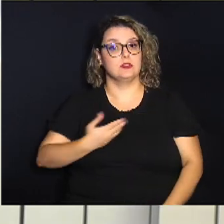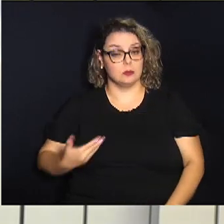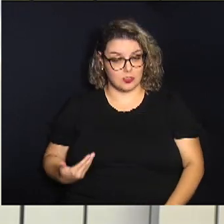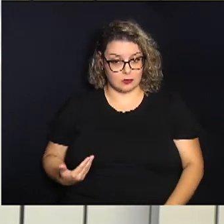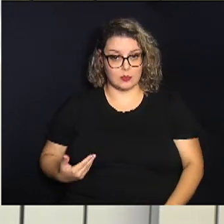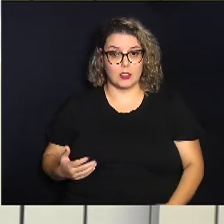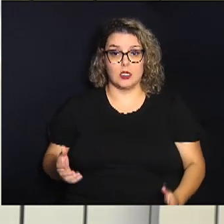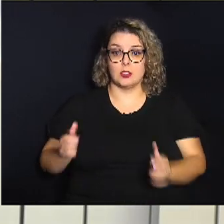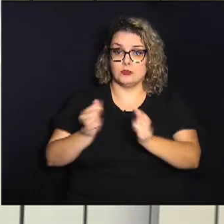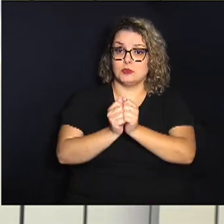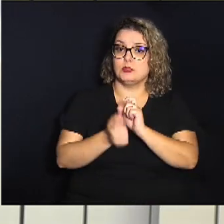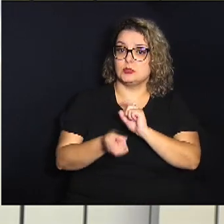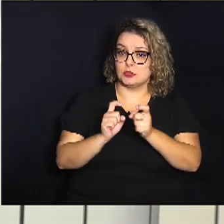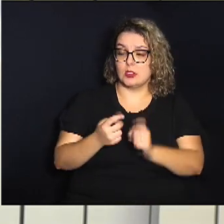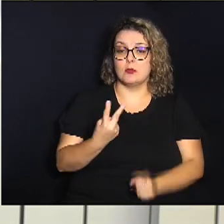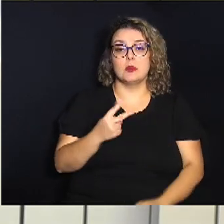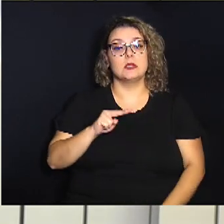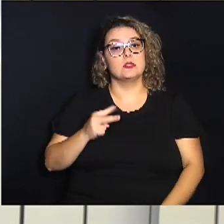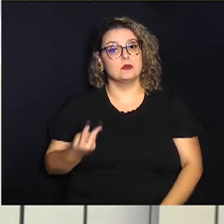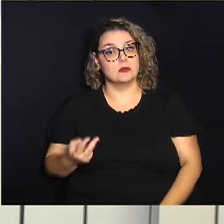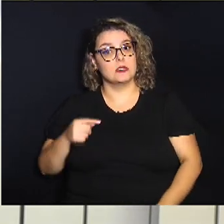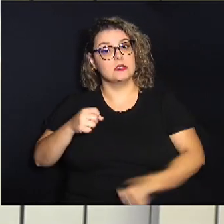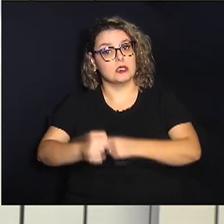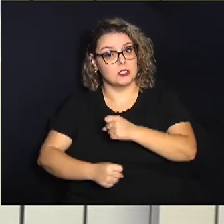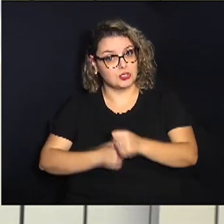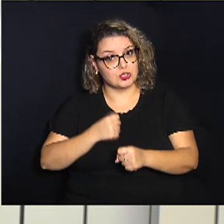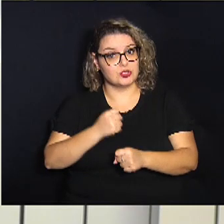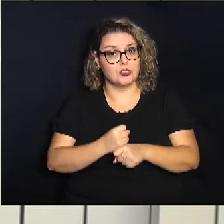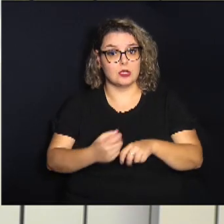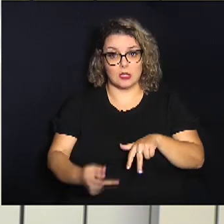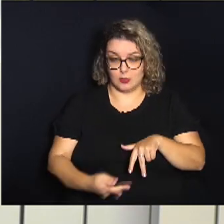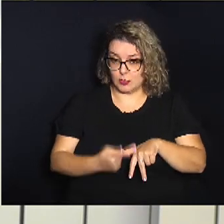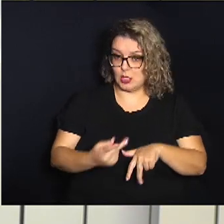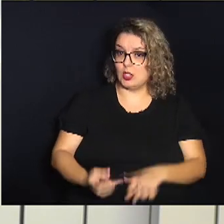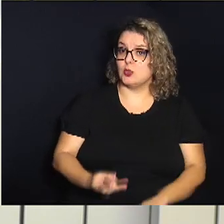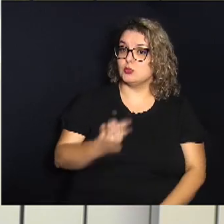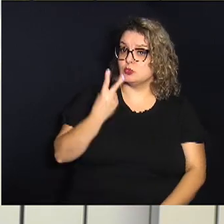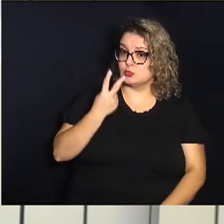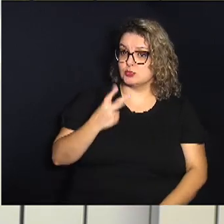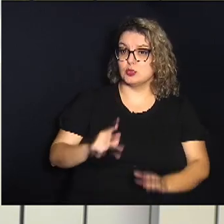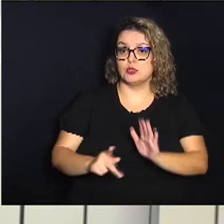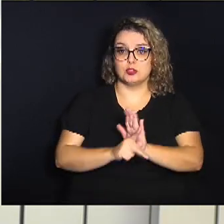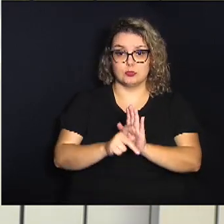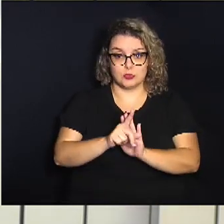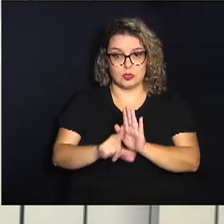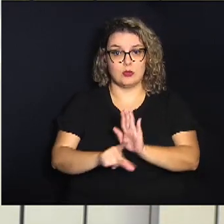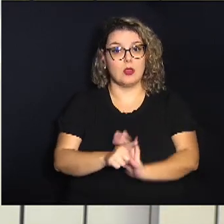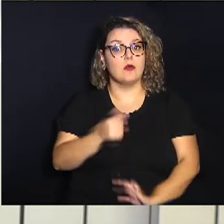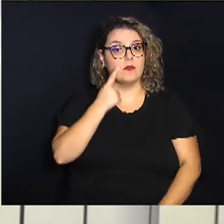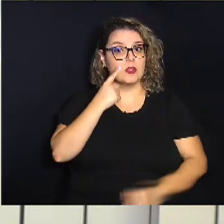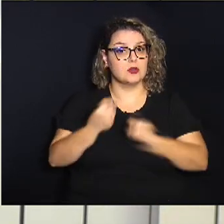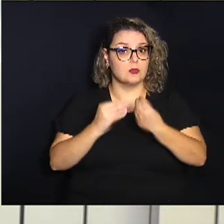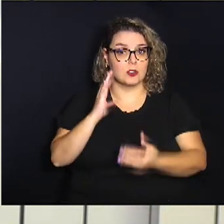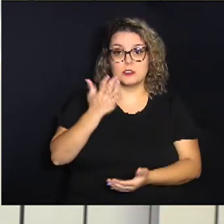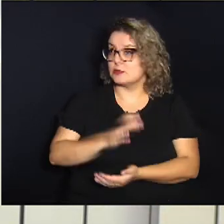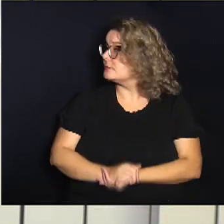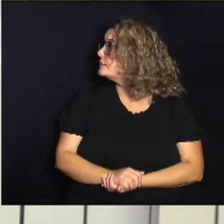se reuniu pela segunda vez neste ano e deu o parecer a dois projetos de lei. Confira como foi.